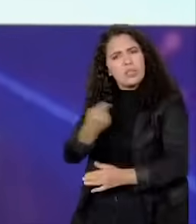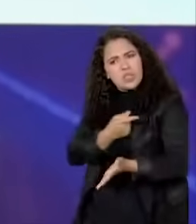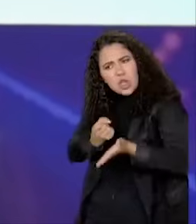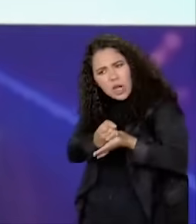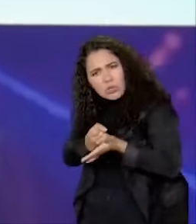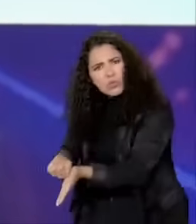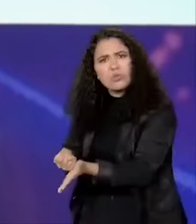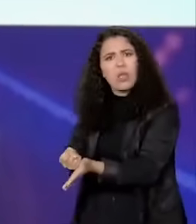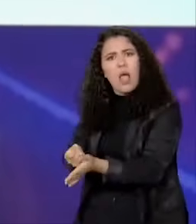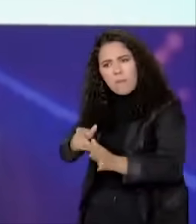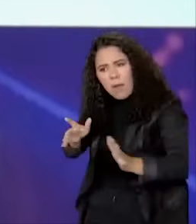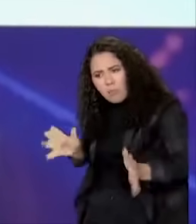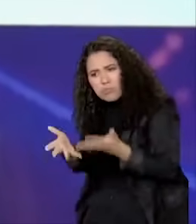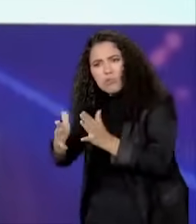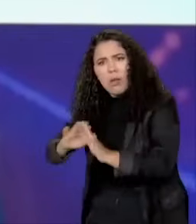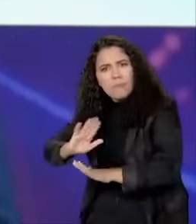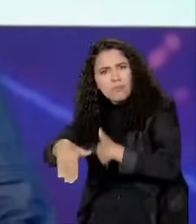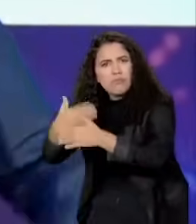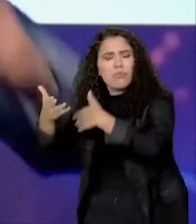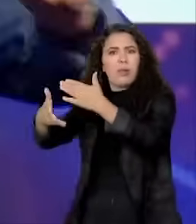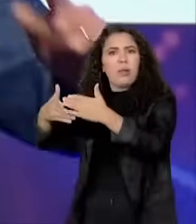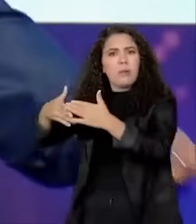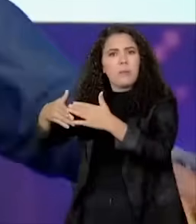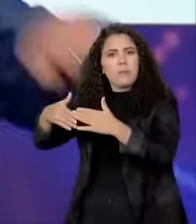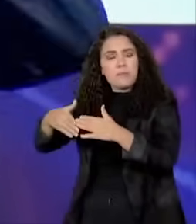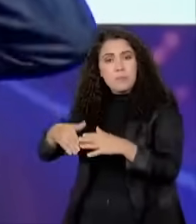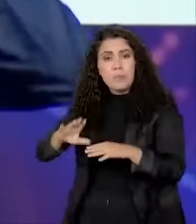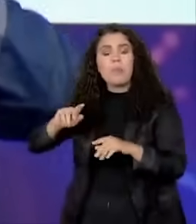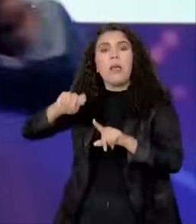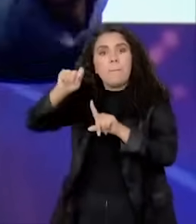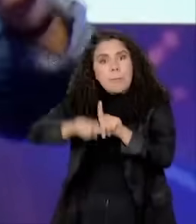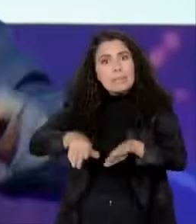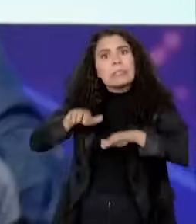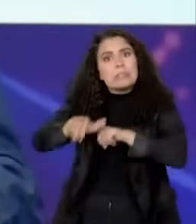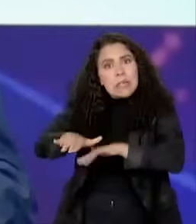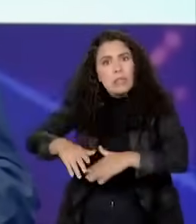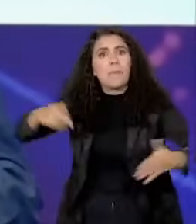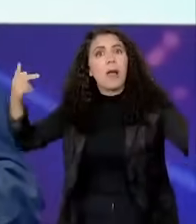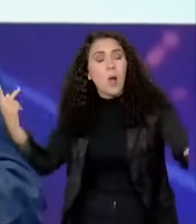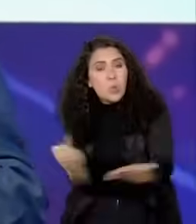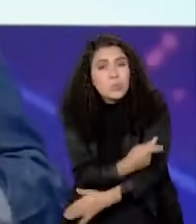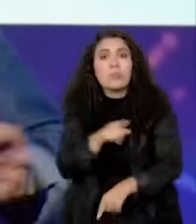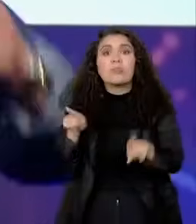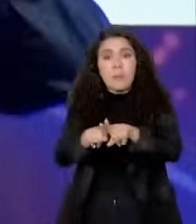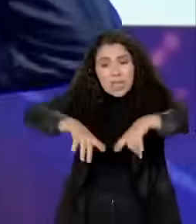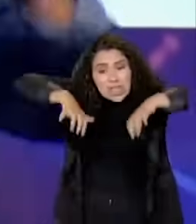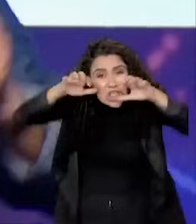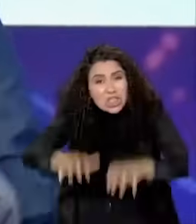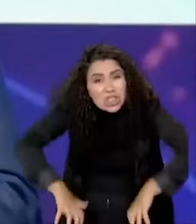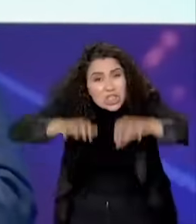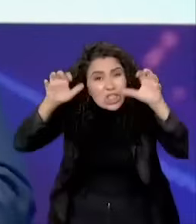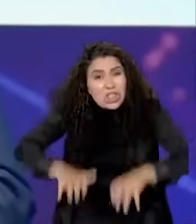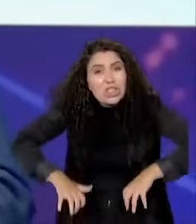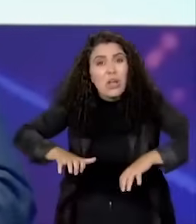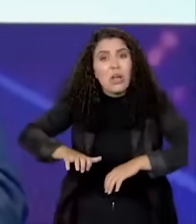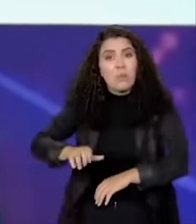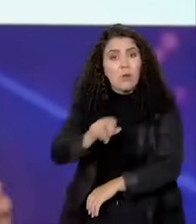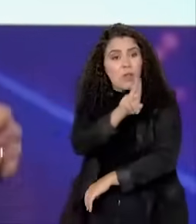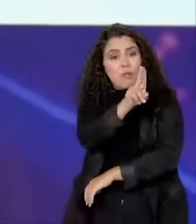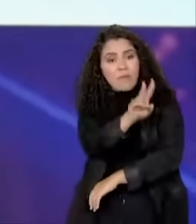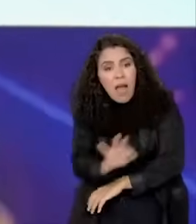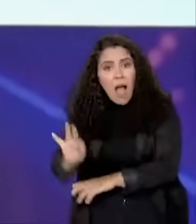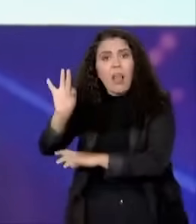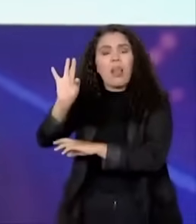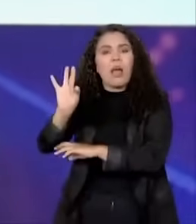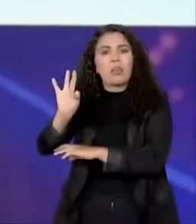Estado a socorrer os pequenos agricultores. Em setembro teve uma chuva no Vale do Taquari, foi a maior da história, que